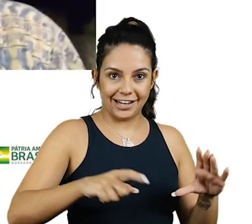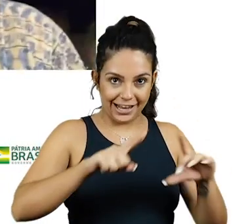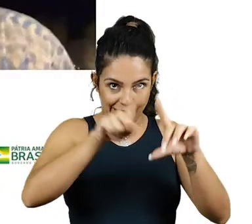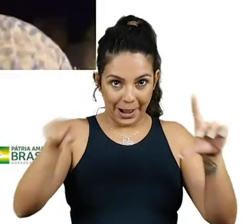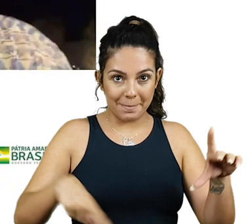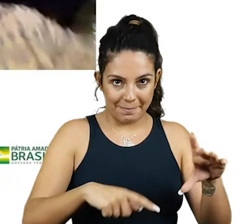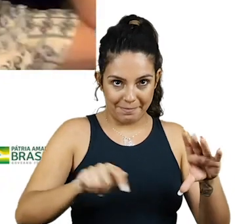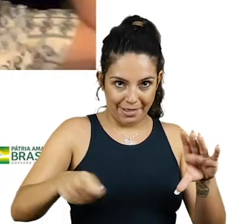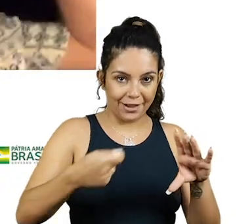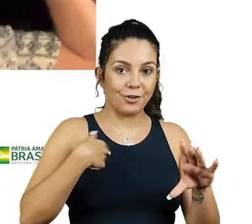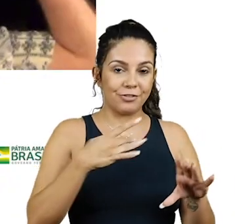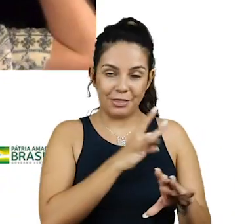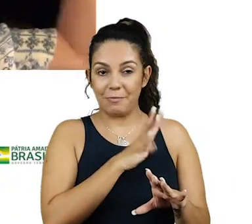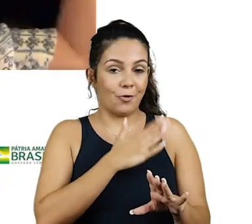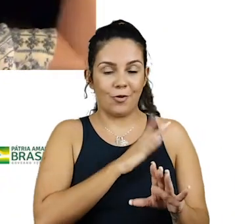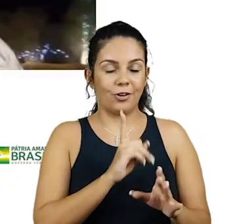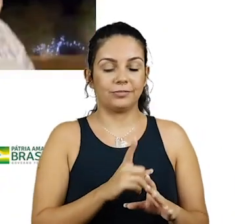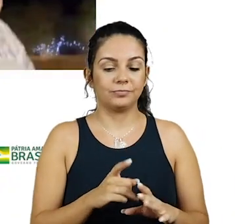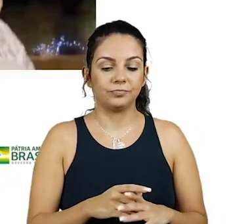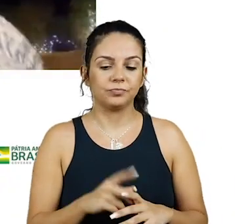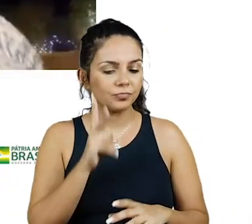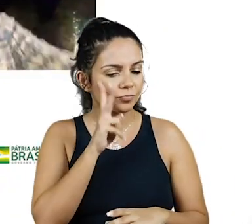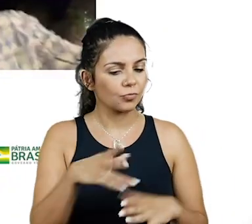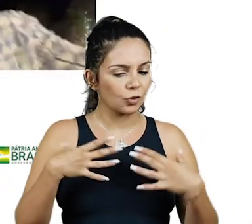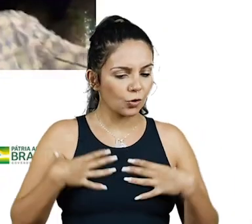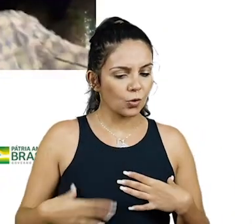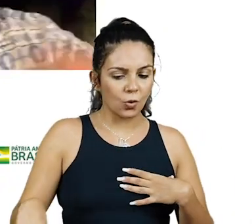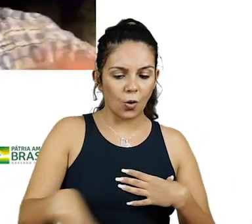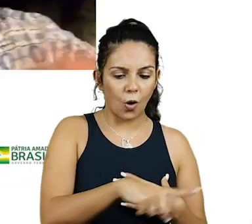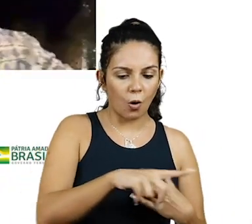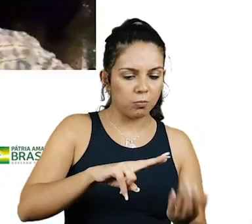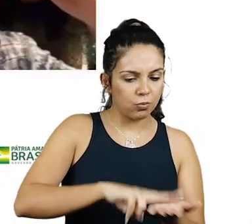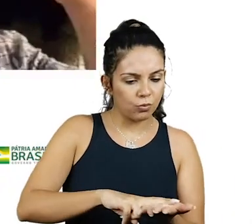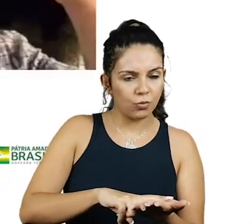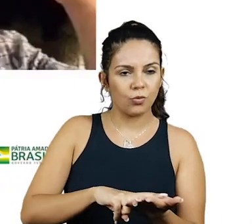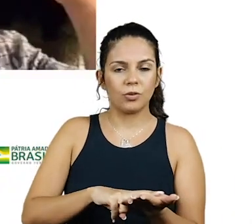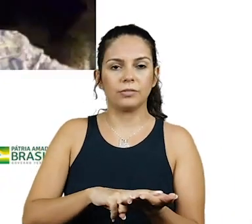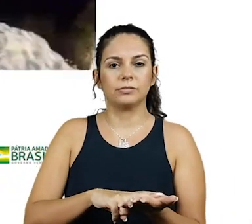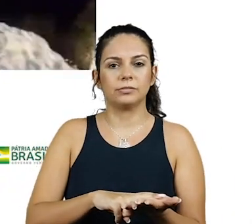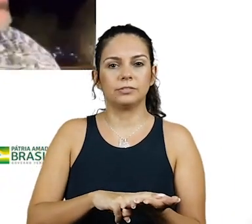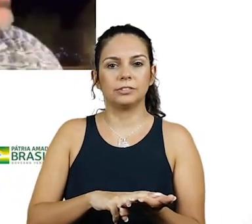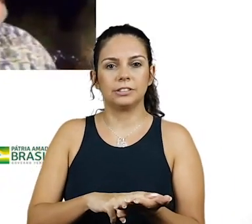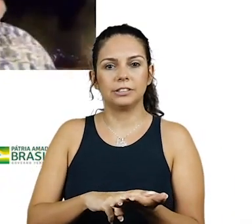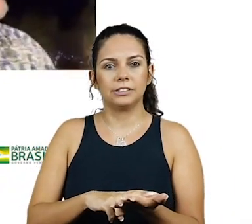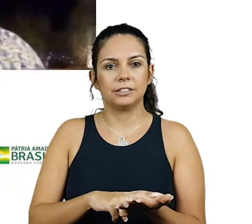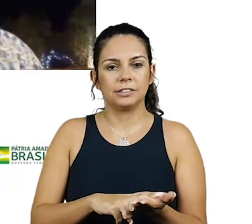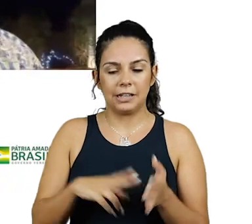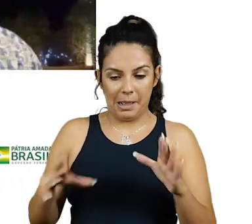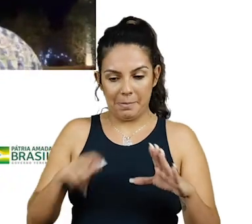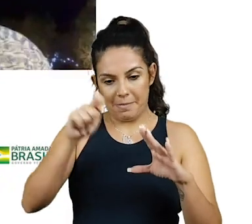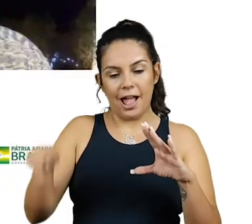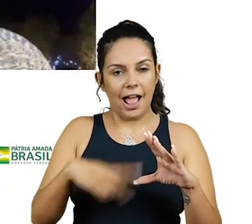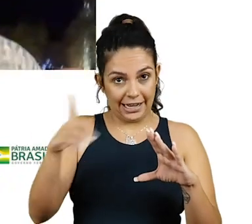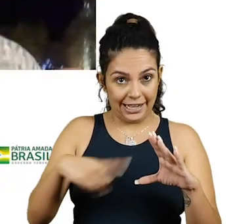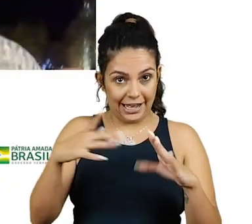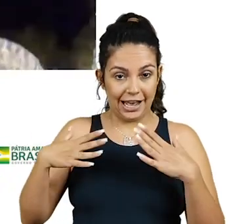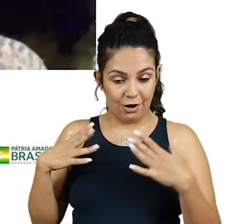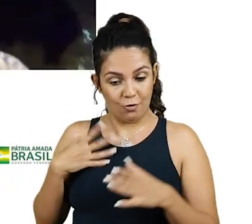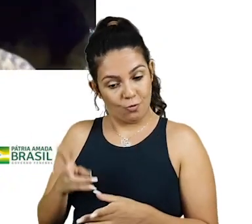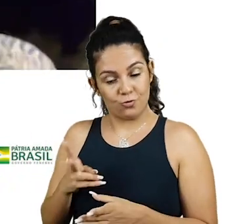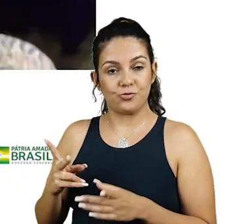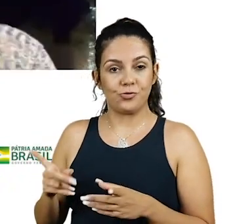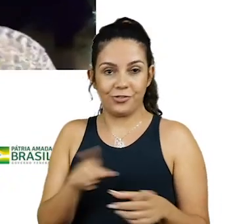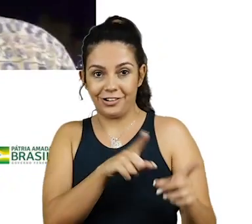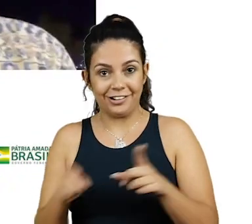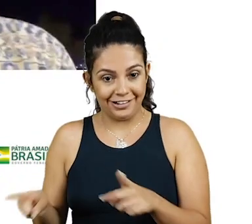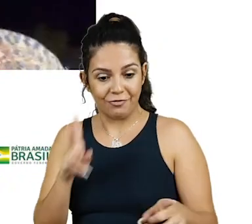aí, toda hora eu passo na janela e falo, mas aquele corpo ali... E aí eu continuo brigando ali com a minha máquina de lavar, e aí no